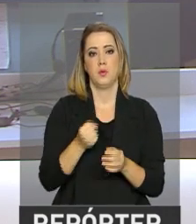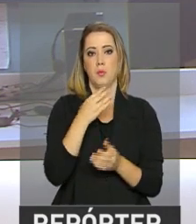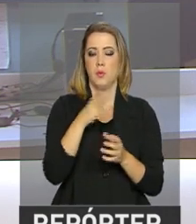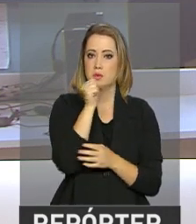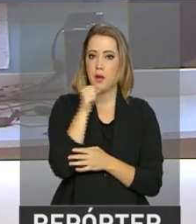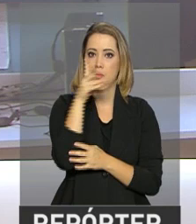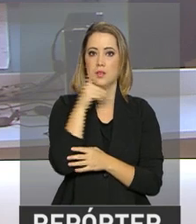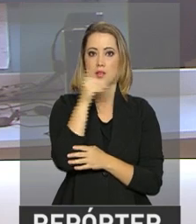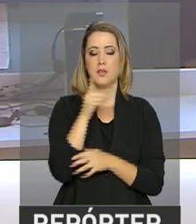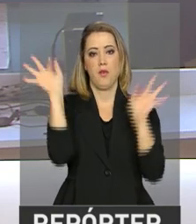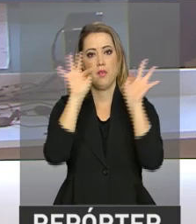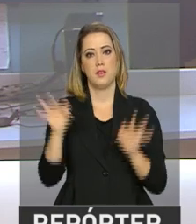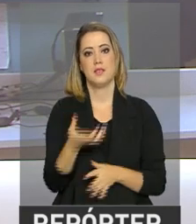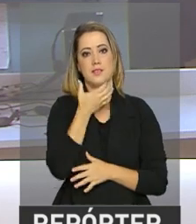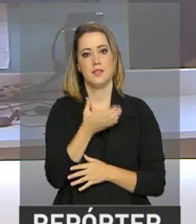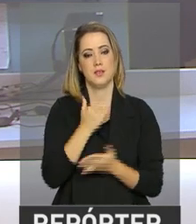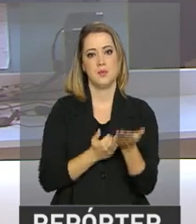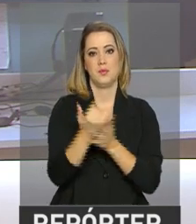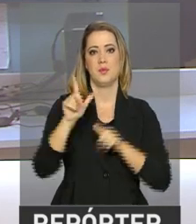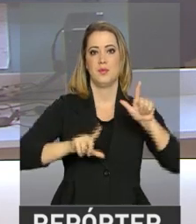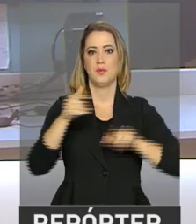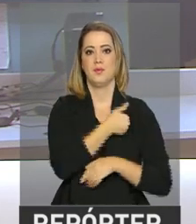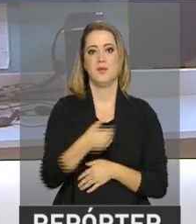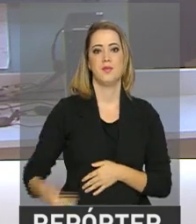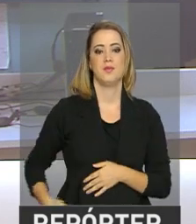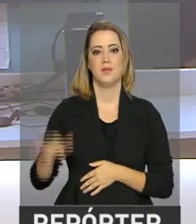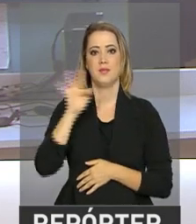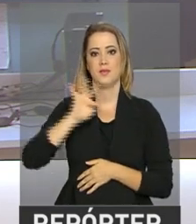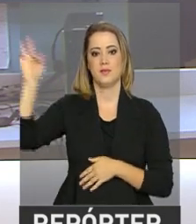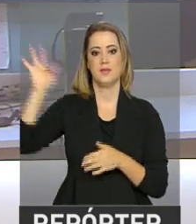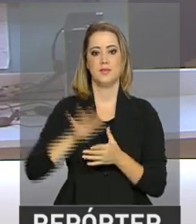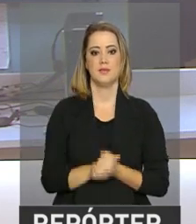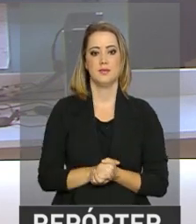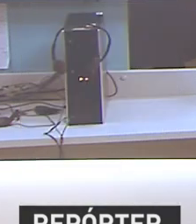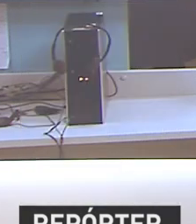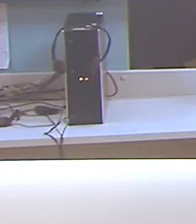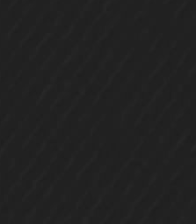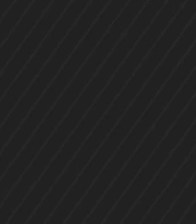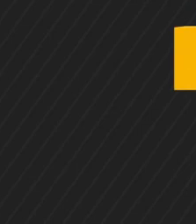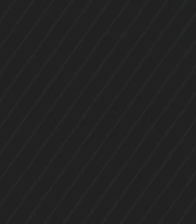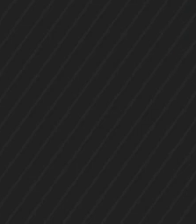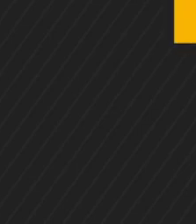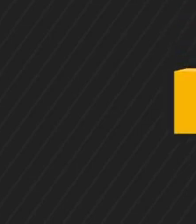semana um Feliz Natal e continue com a gente aqui na NBR a TV do governo Federal